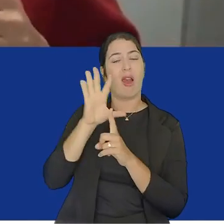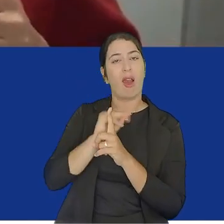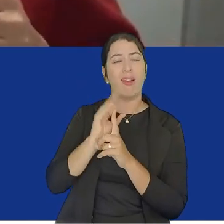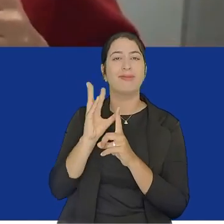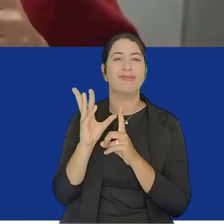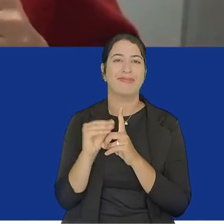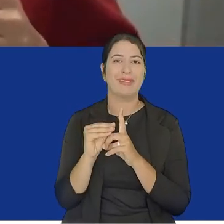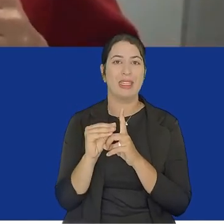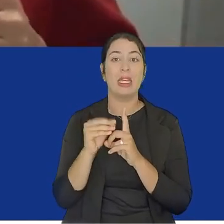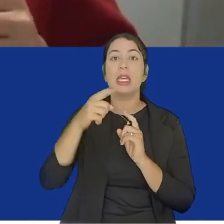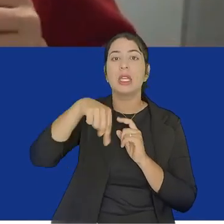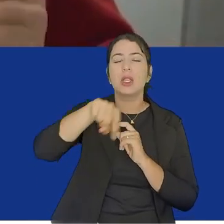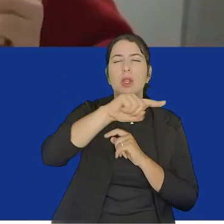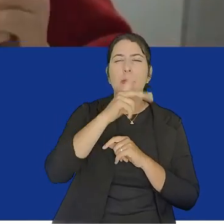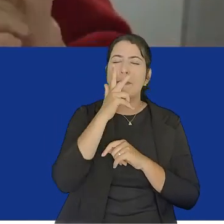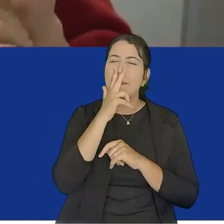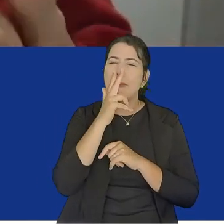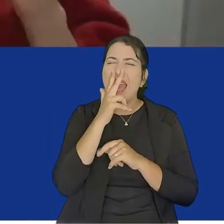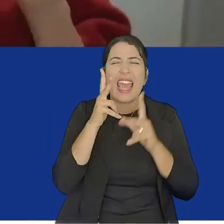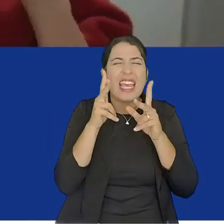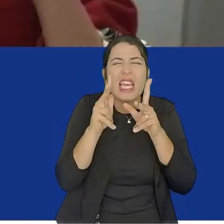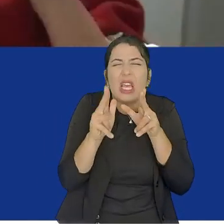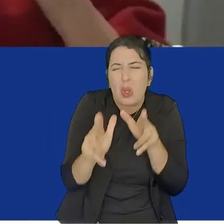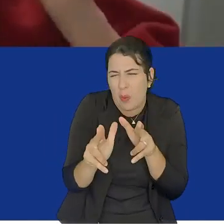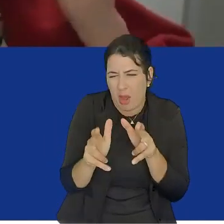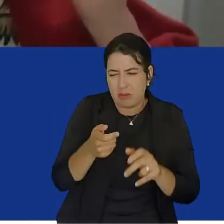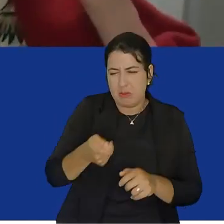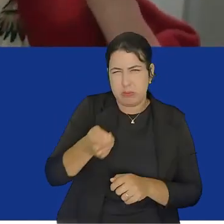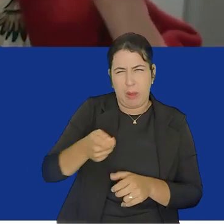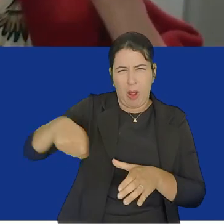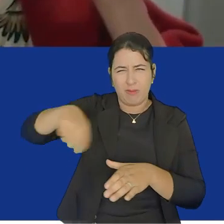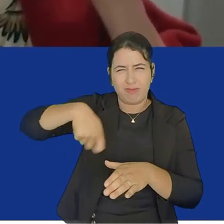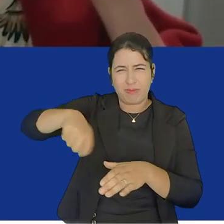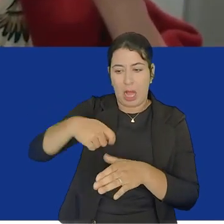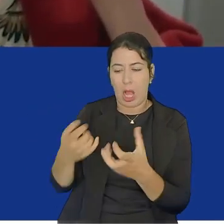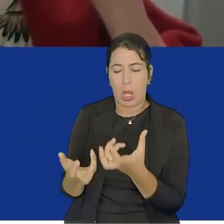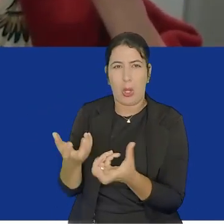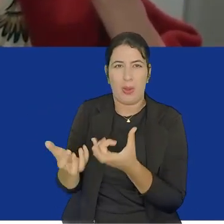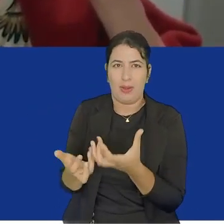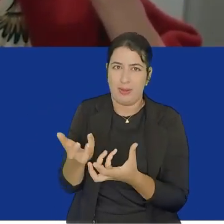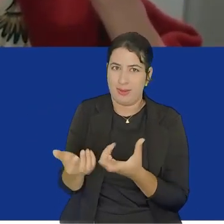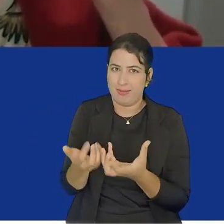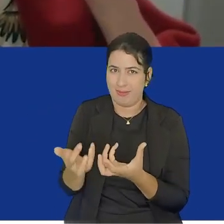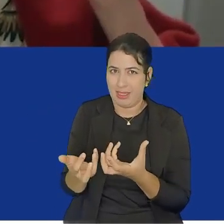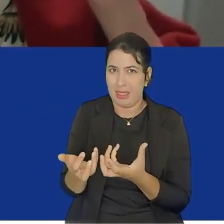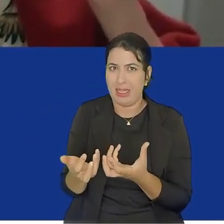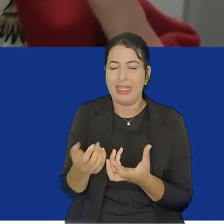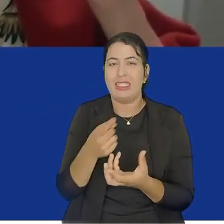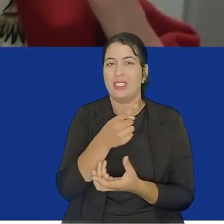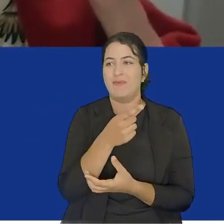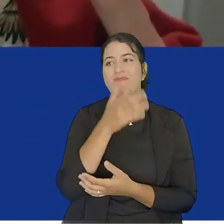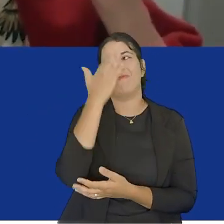panela quente. Então, a gente já sacou que tem alguma coisa aí no mundo que a gente precisa entender qual é, que é o assédio.